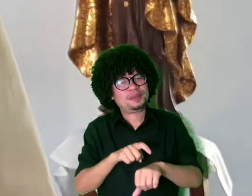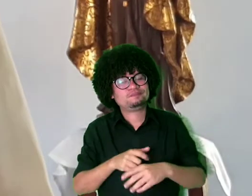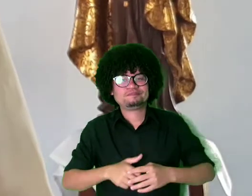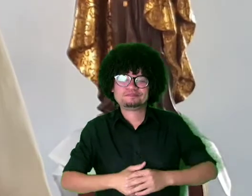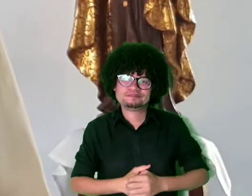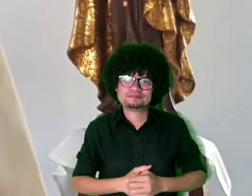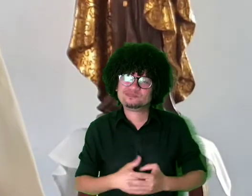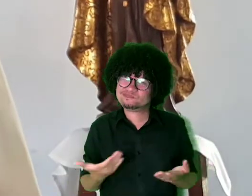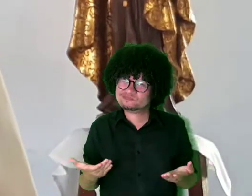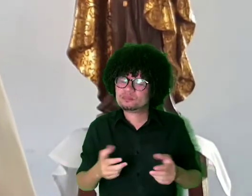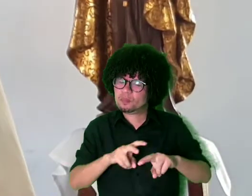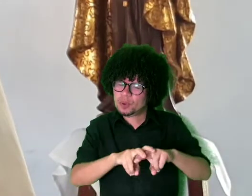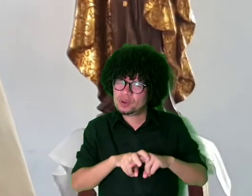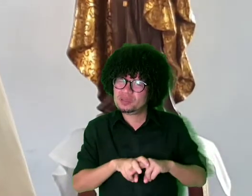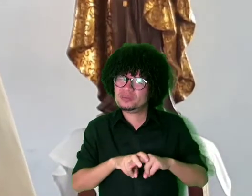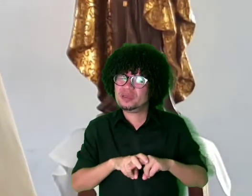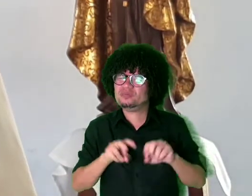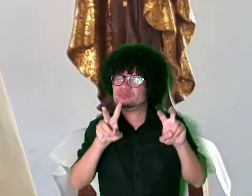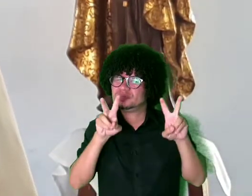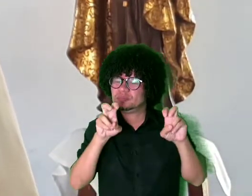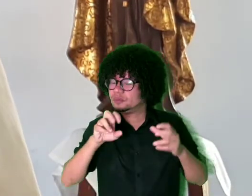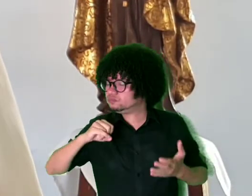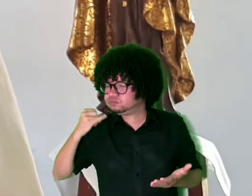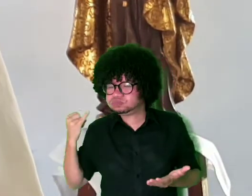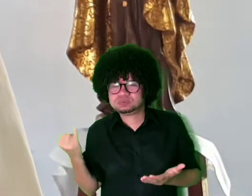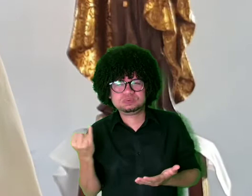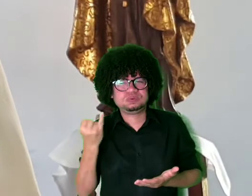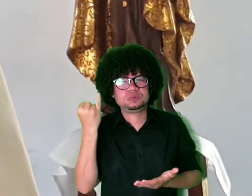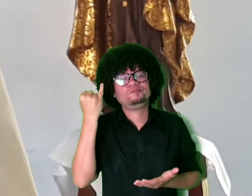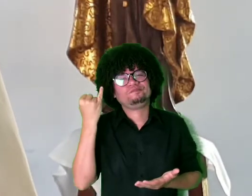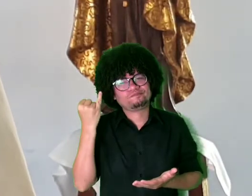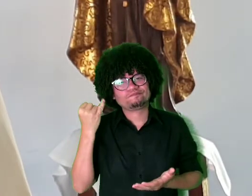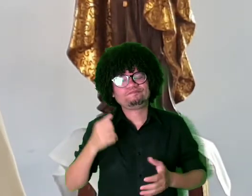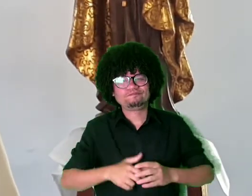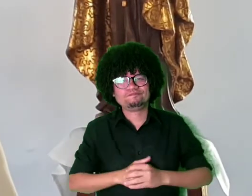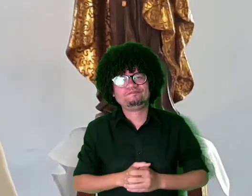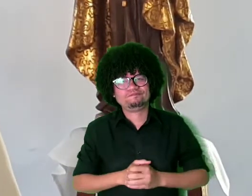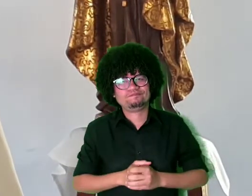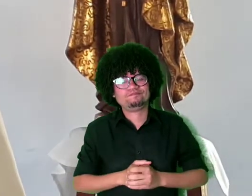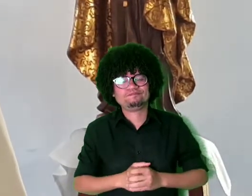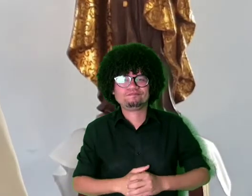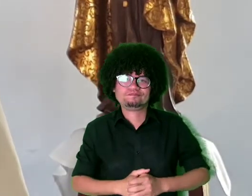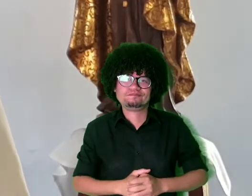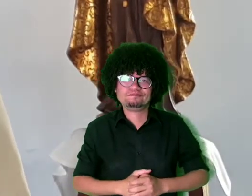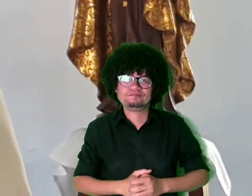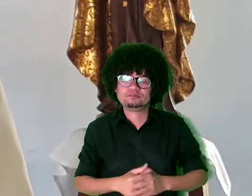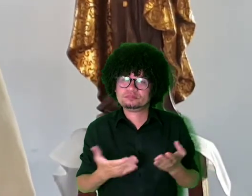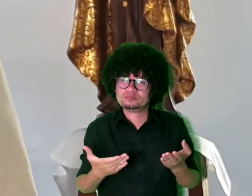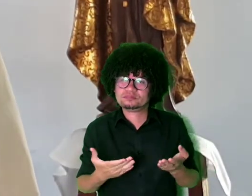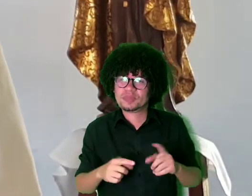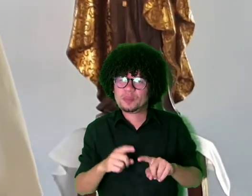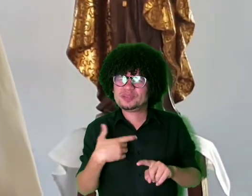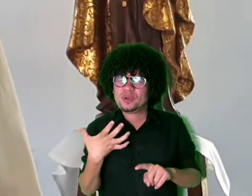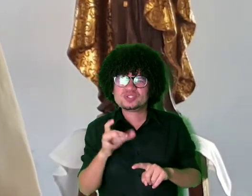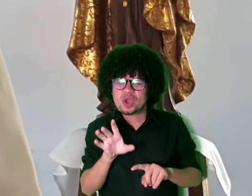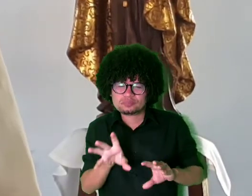os avós que preparamos agora com esta festa. Portanto, é um tema de